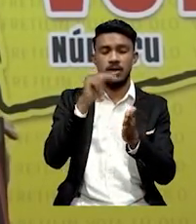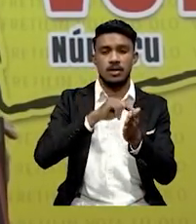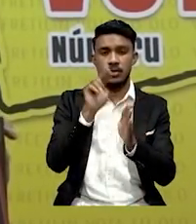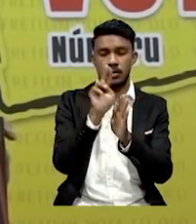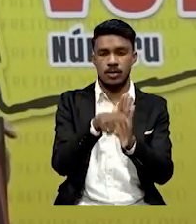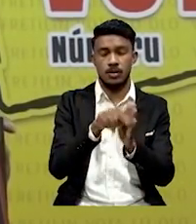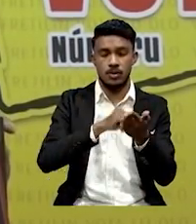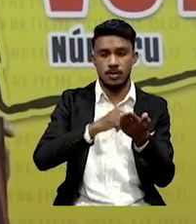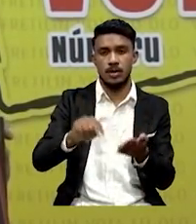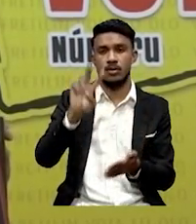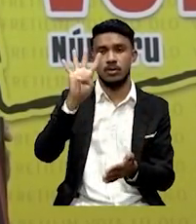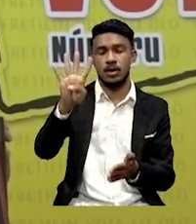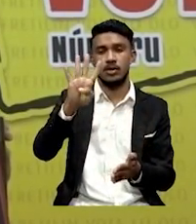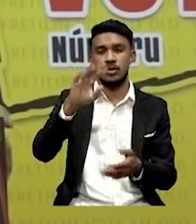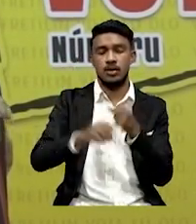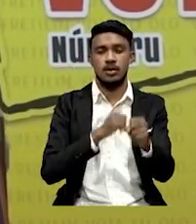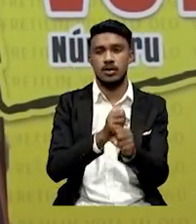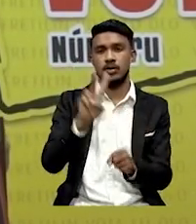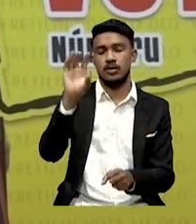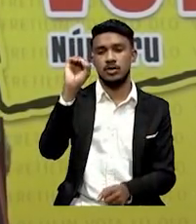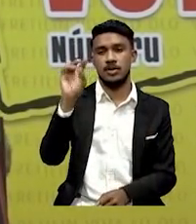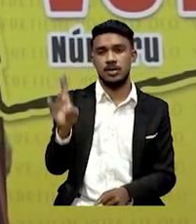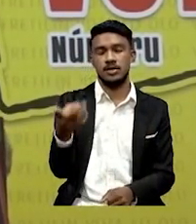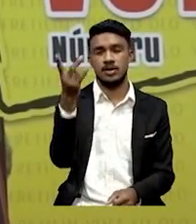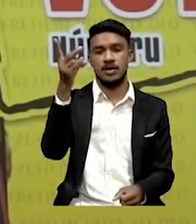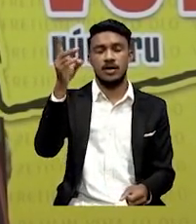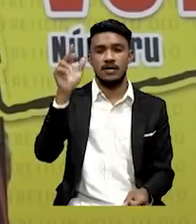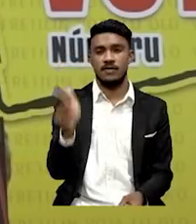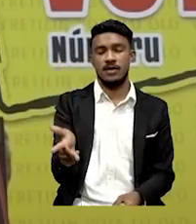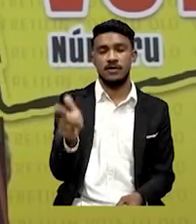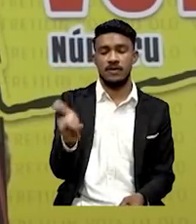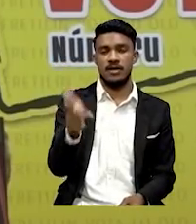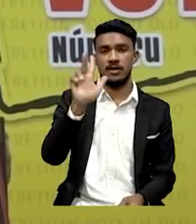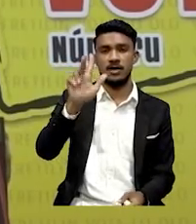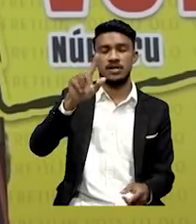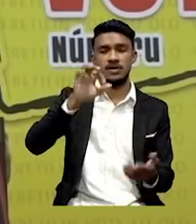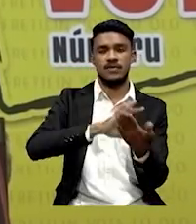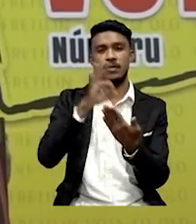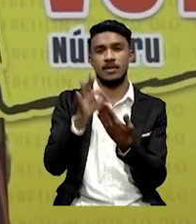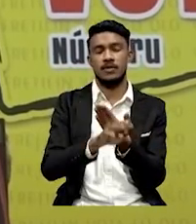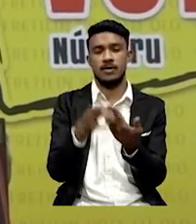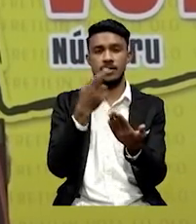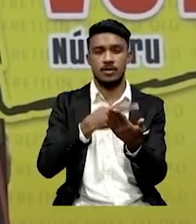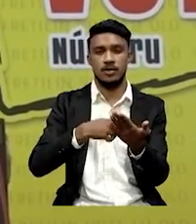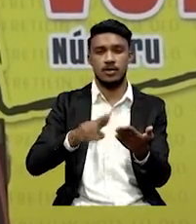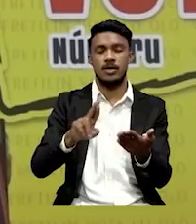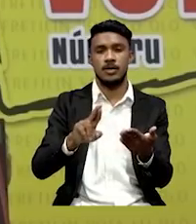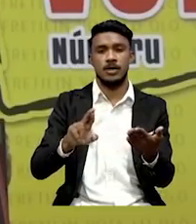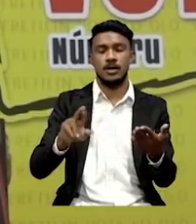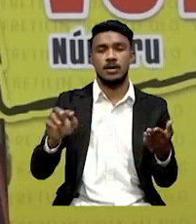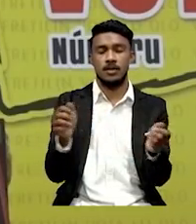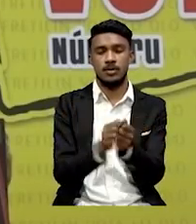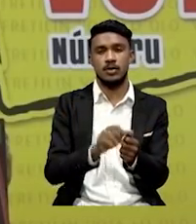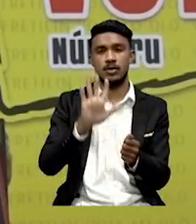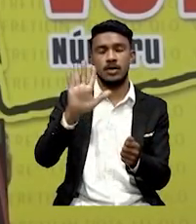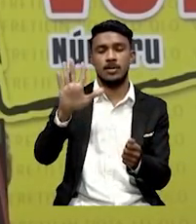4/2017, 23 de fevereiro, nebe aprova alteração da Lima, ba lei